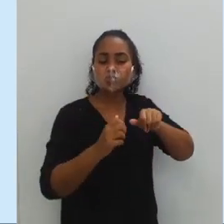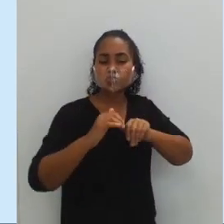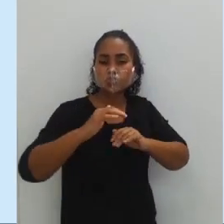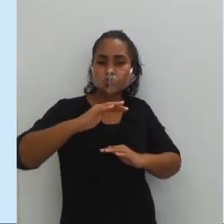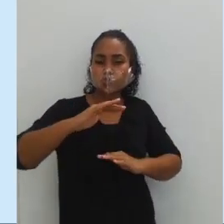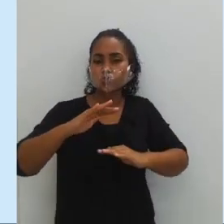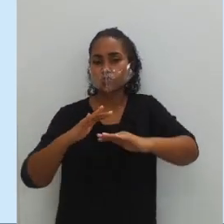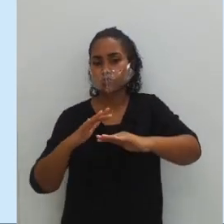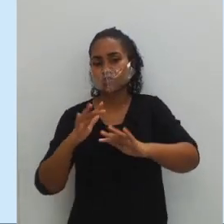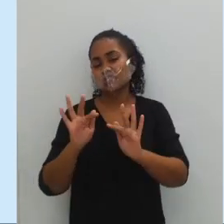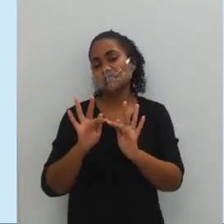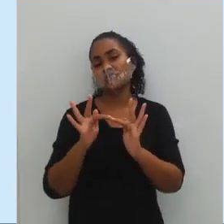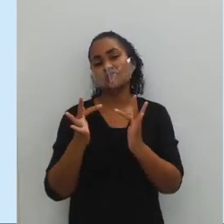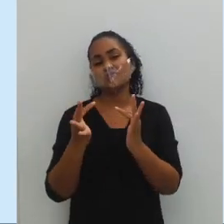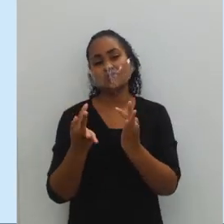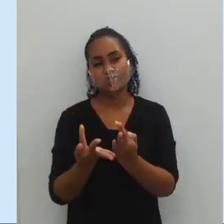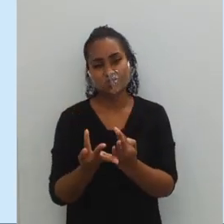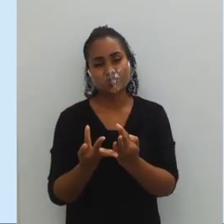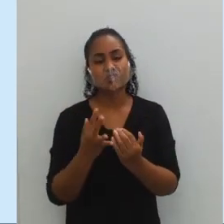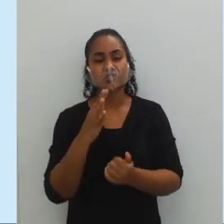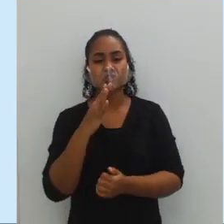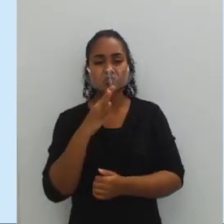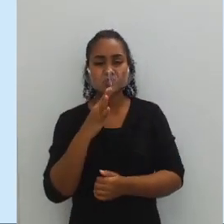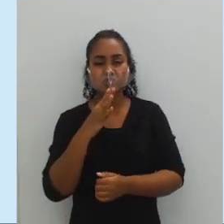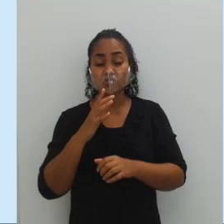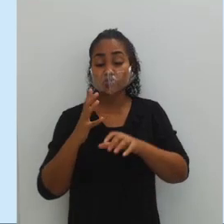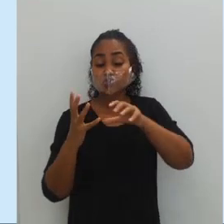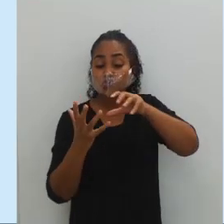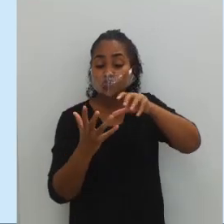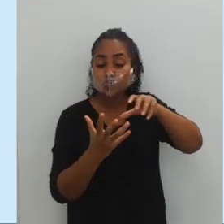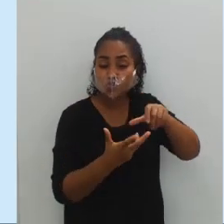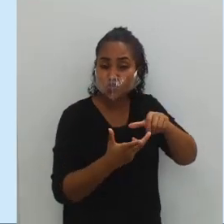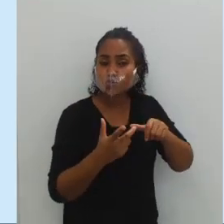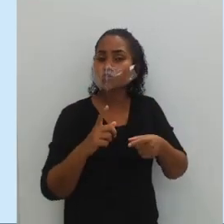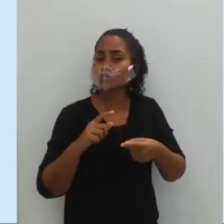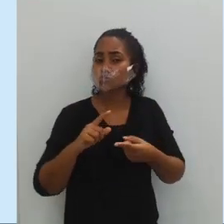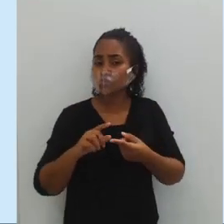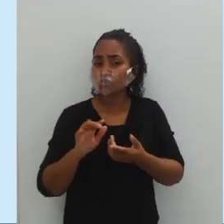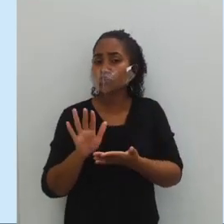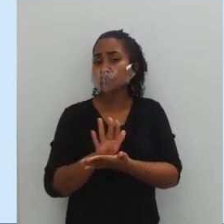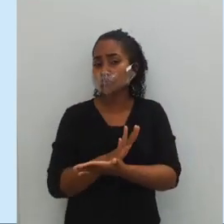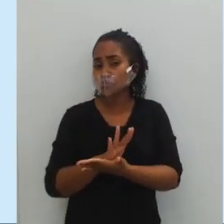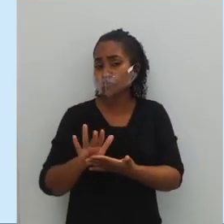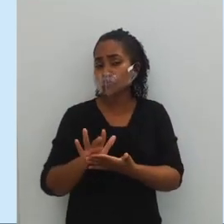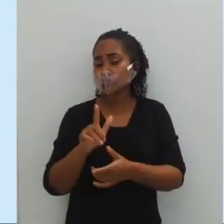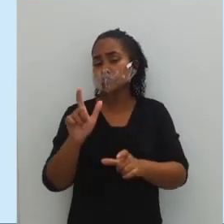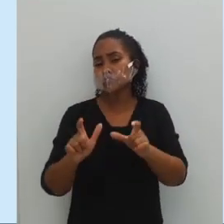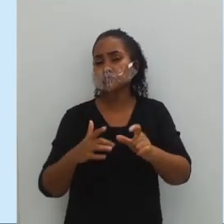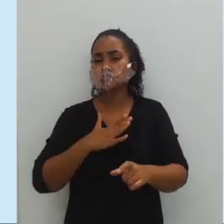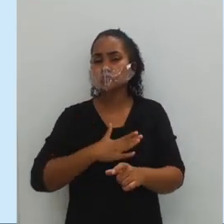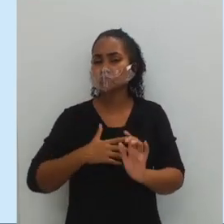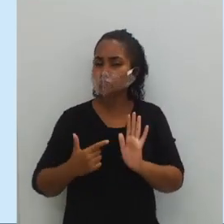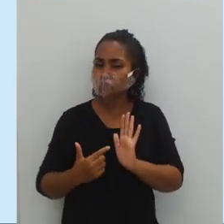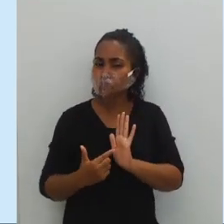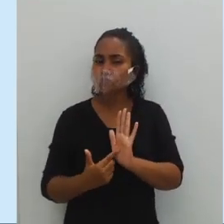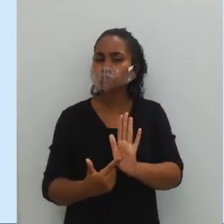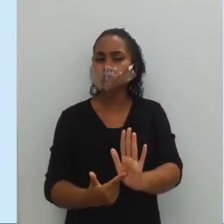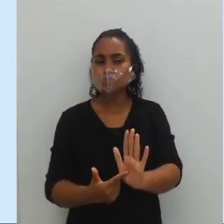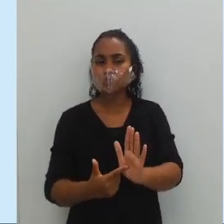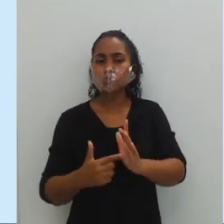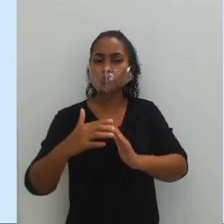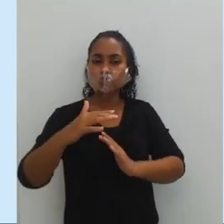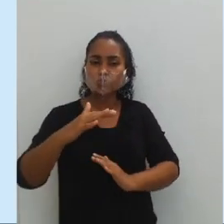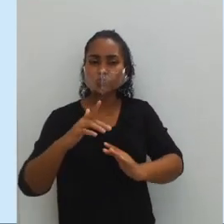tá? Ela é a família mais conhecida mundialmente, inclusive algumas pessoas gostam de trazer